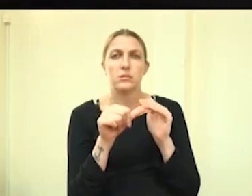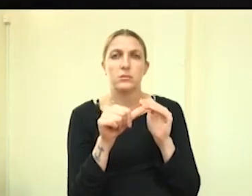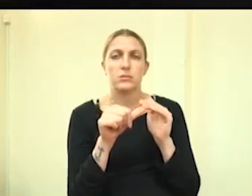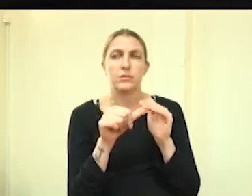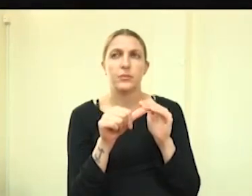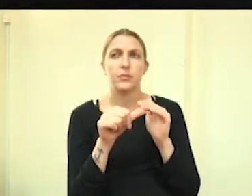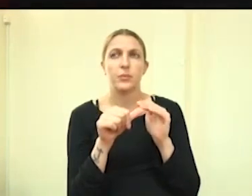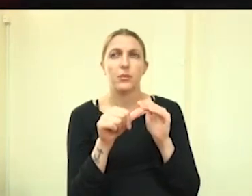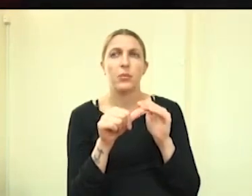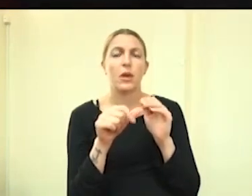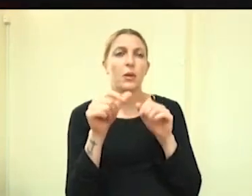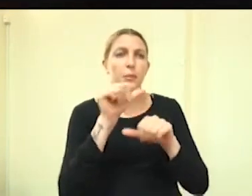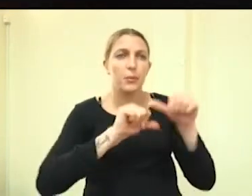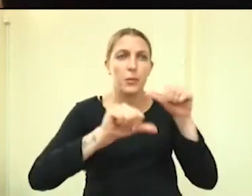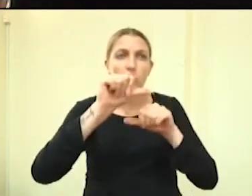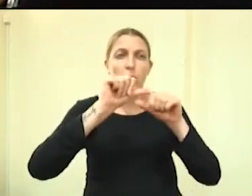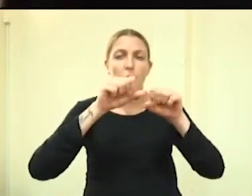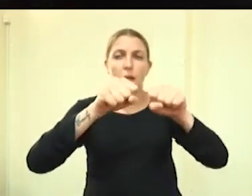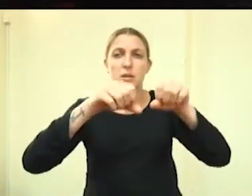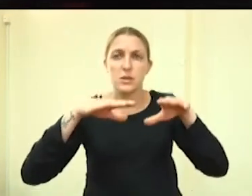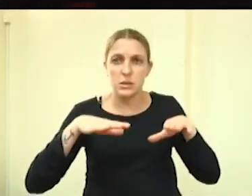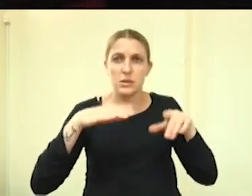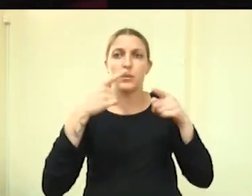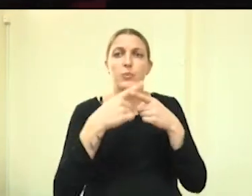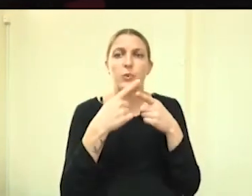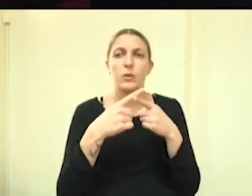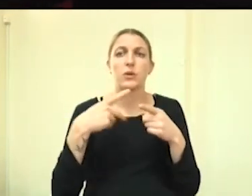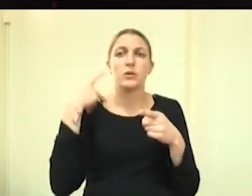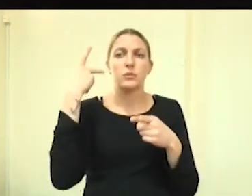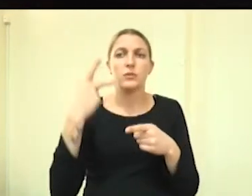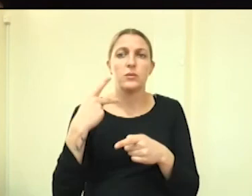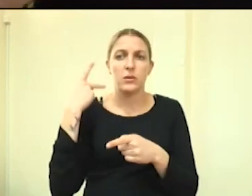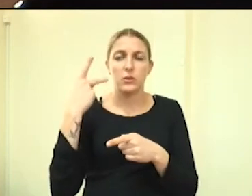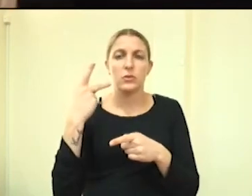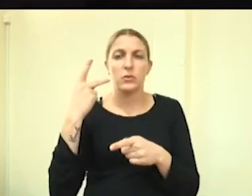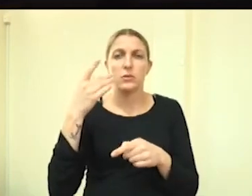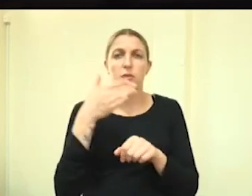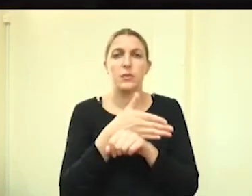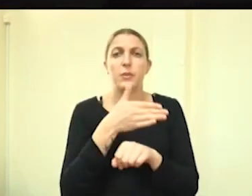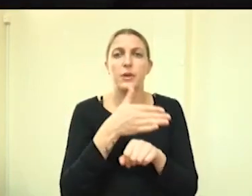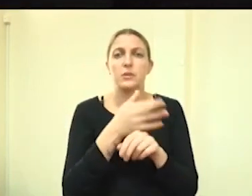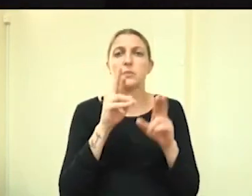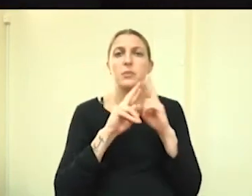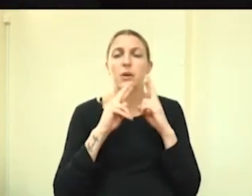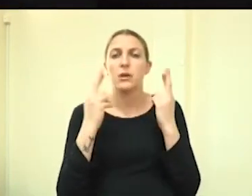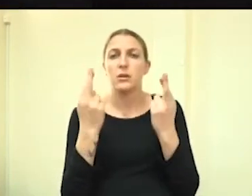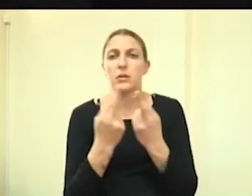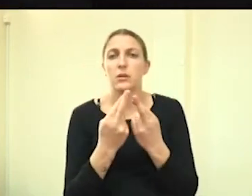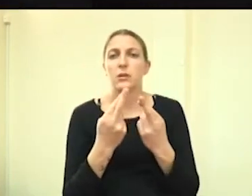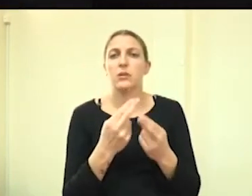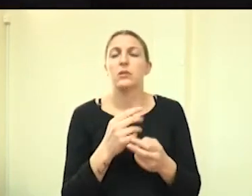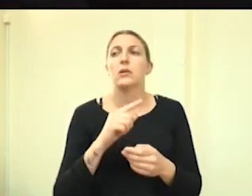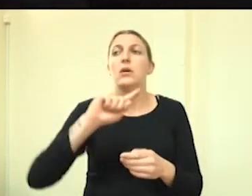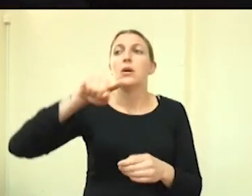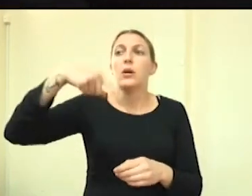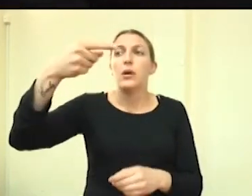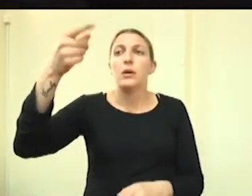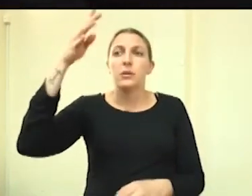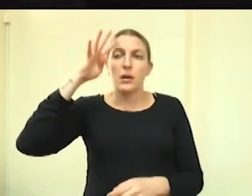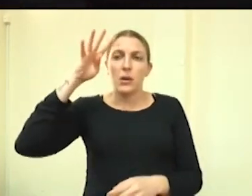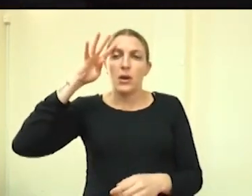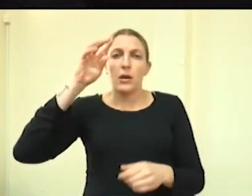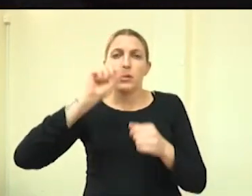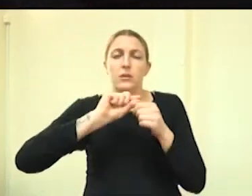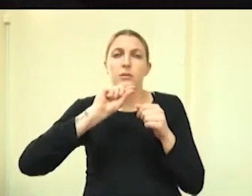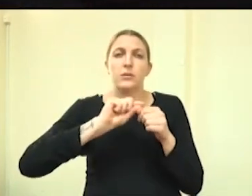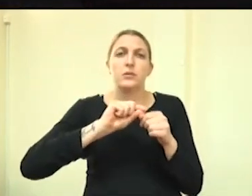estar no Paraná nesse evento do Observatório Social. Então, peço desculpa aqui em público, mas quarta-feira fazemos uma solicitação, já encaminhamos, porque eu acho que